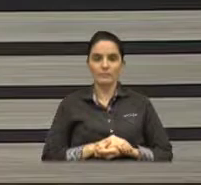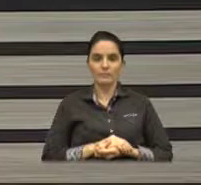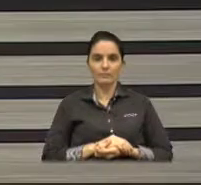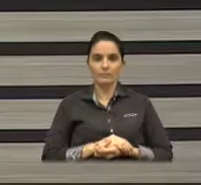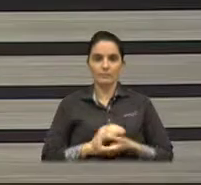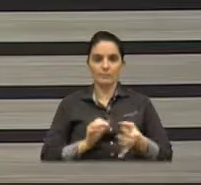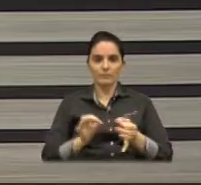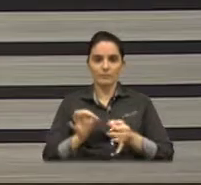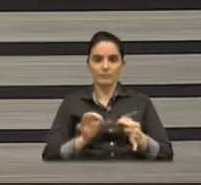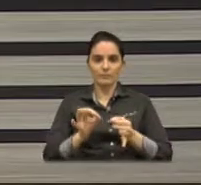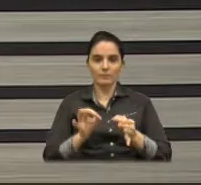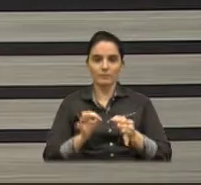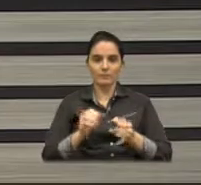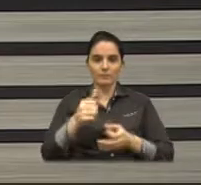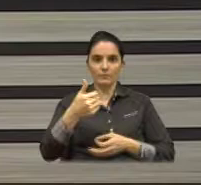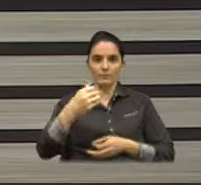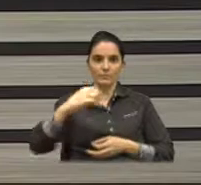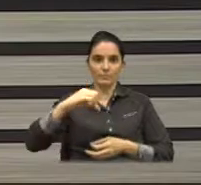Projeto